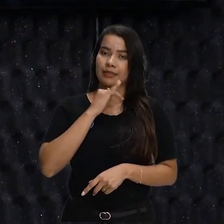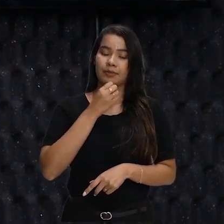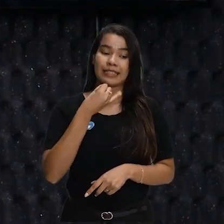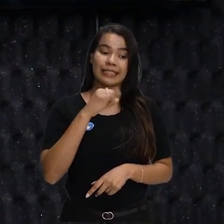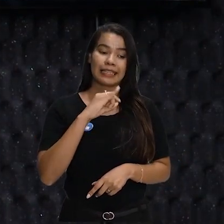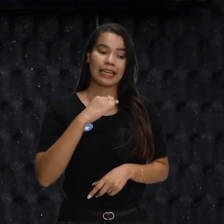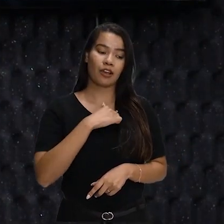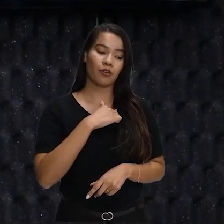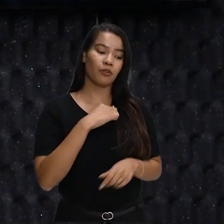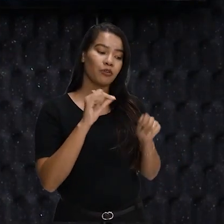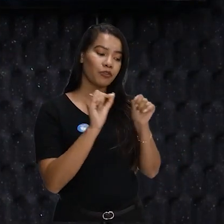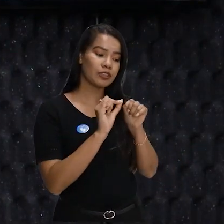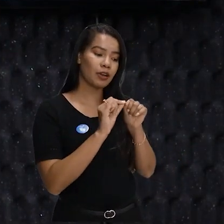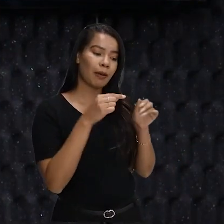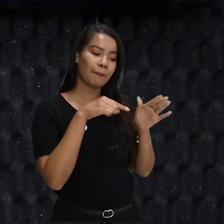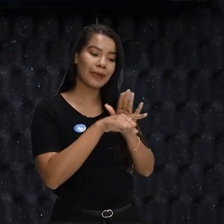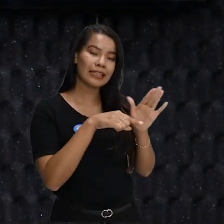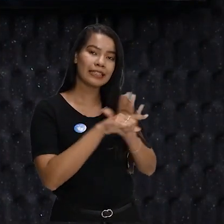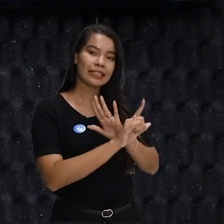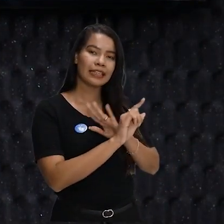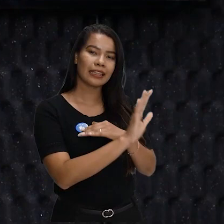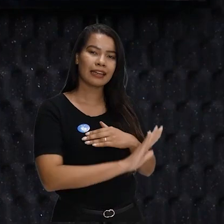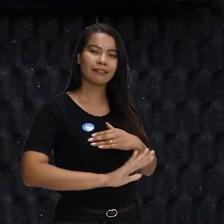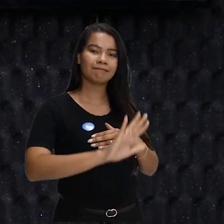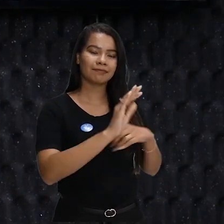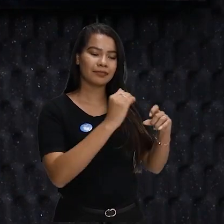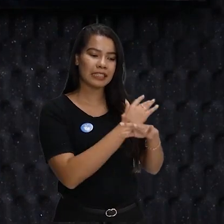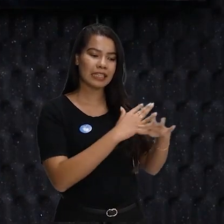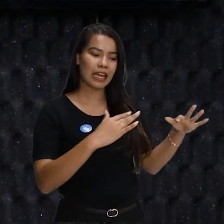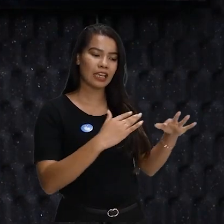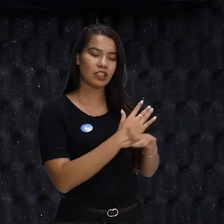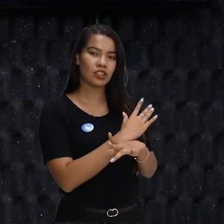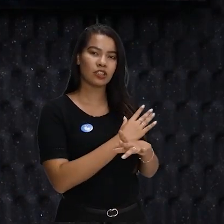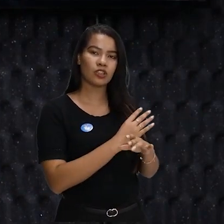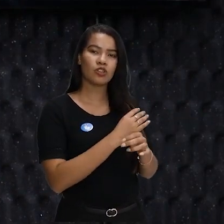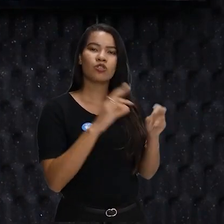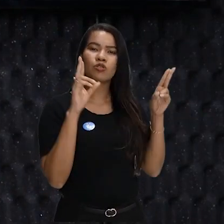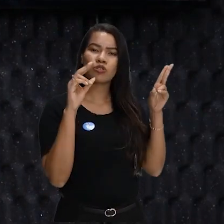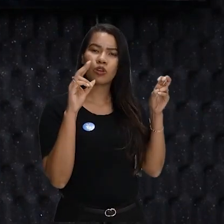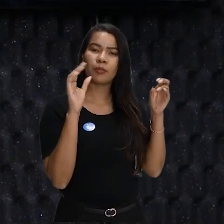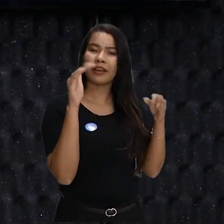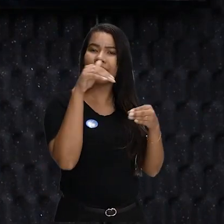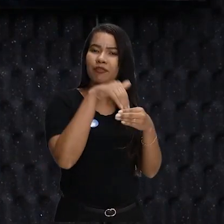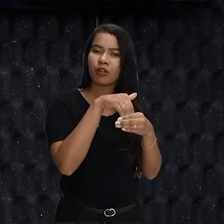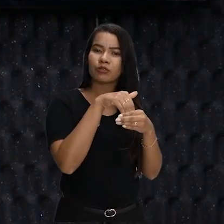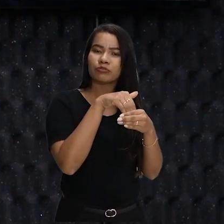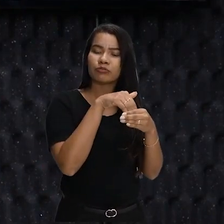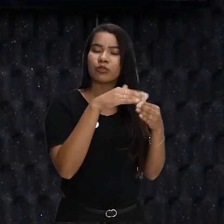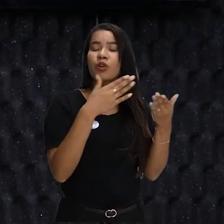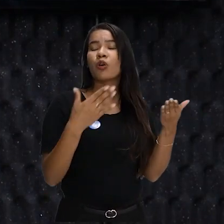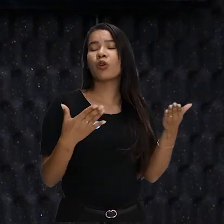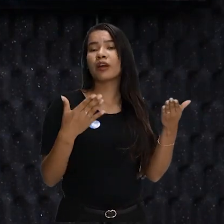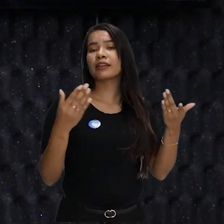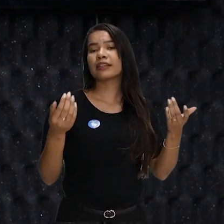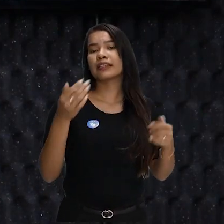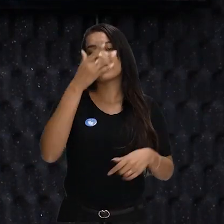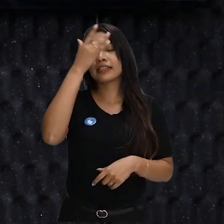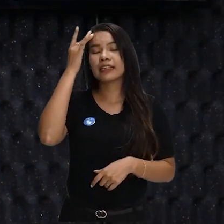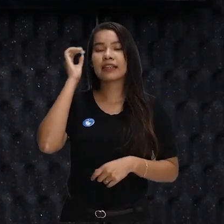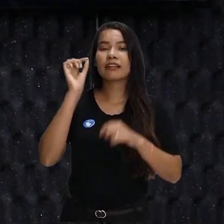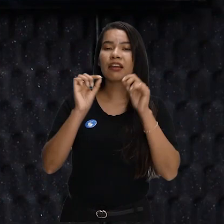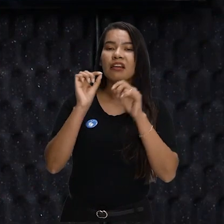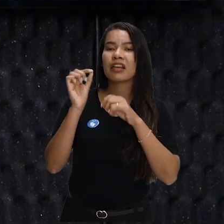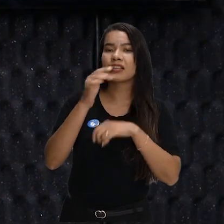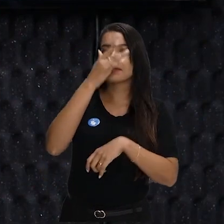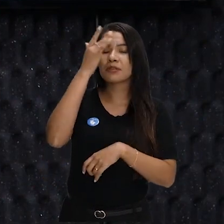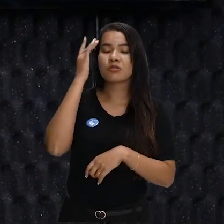intenções de voto da população, tá? Daquela cidade, os habitantes daquela cidade. Então, quem vai ser a população da minha pesquisa?